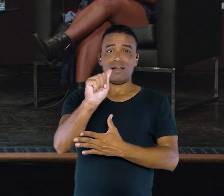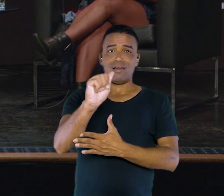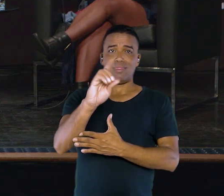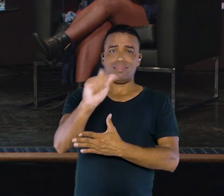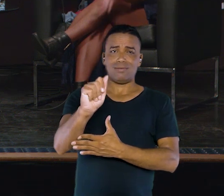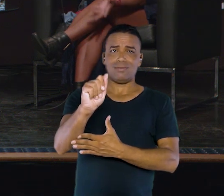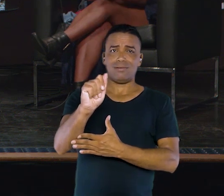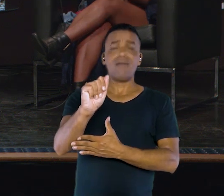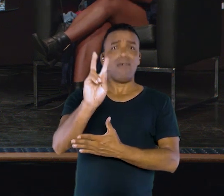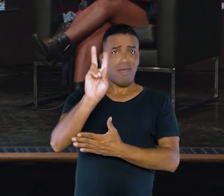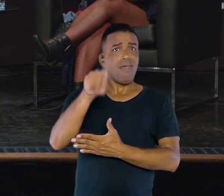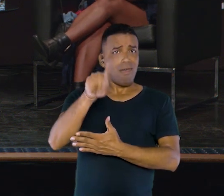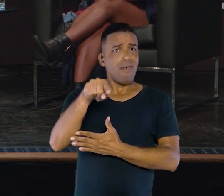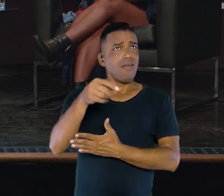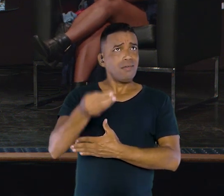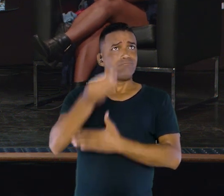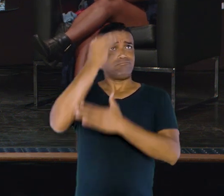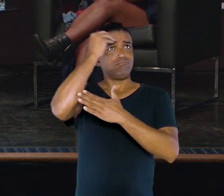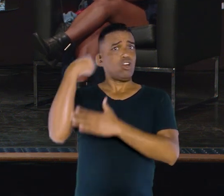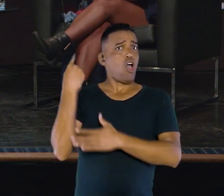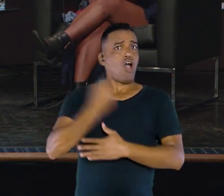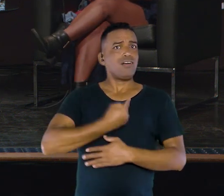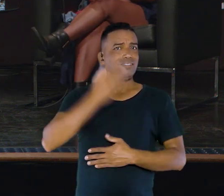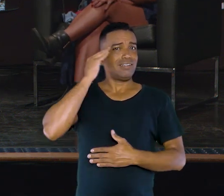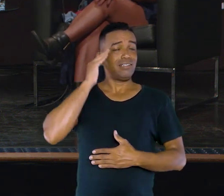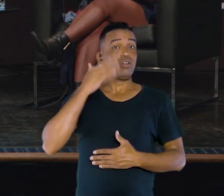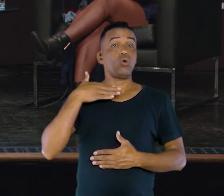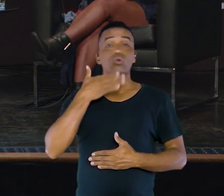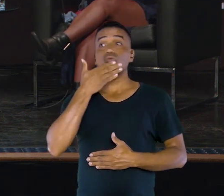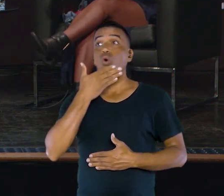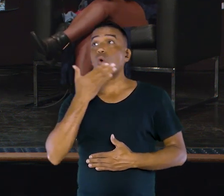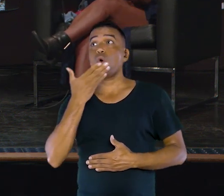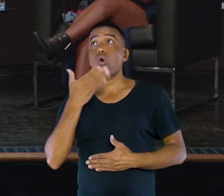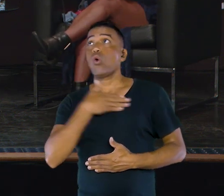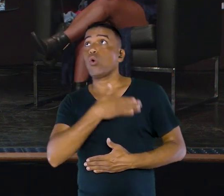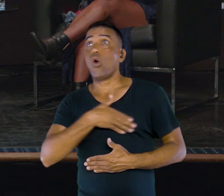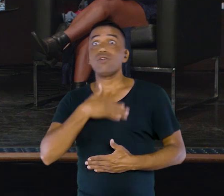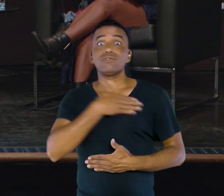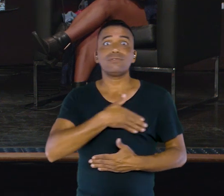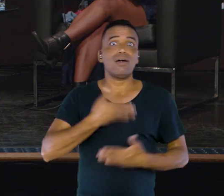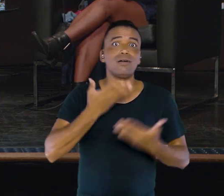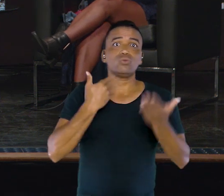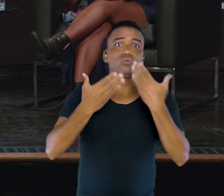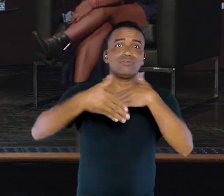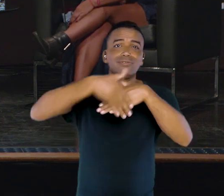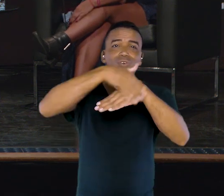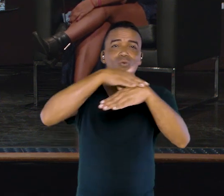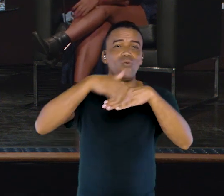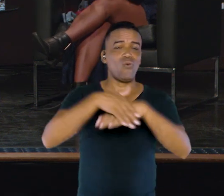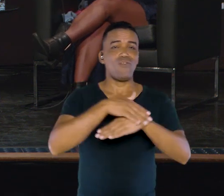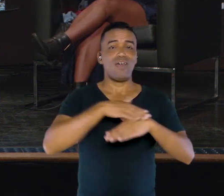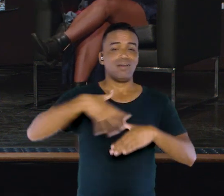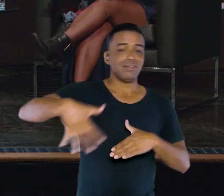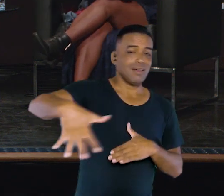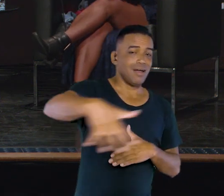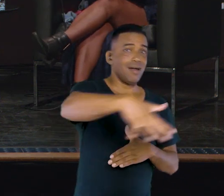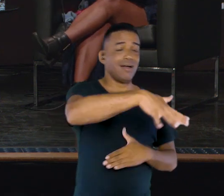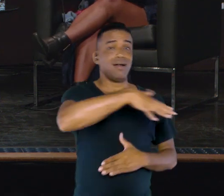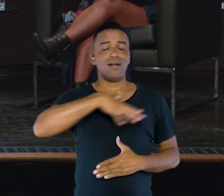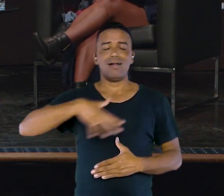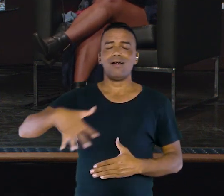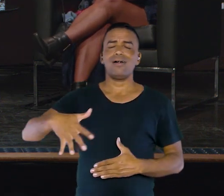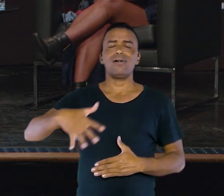gente? É isso mesmo que a gente entende? Então, estou gostando muito de ter essa conversa, né, com essa